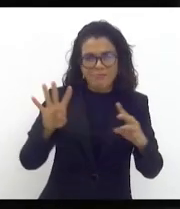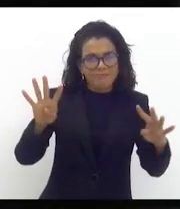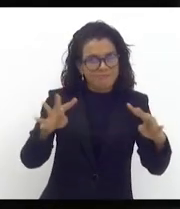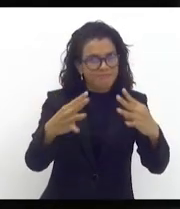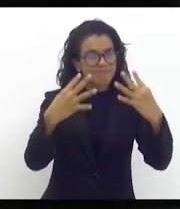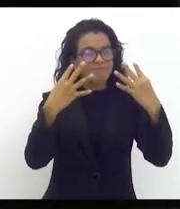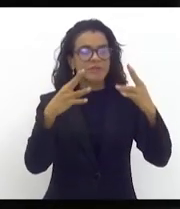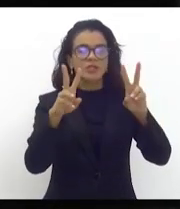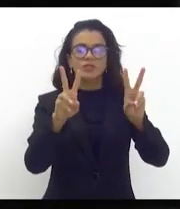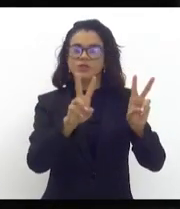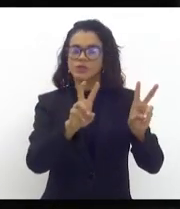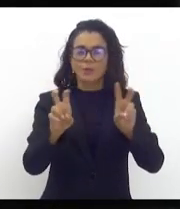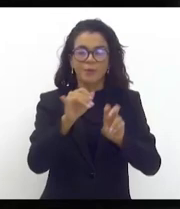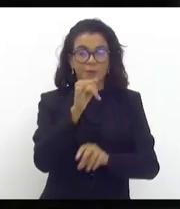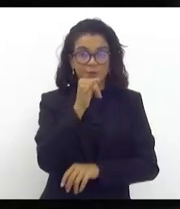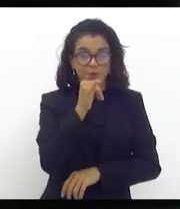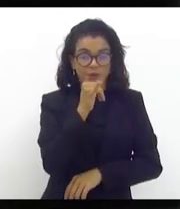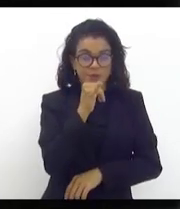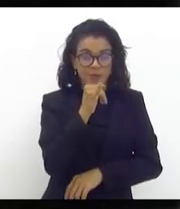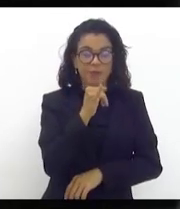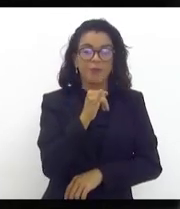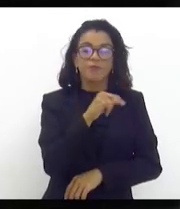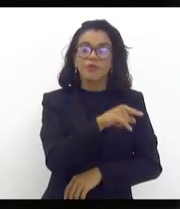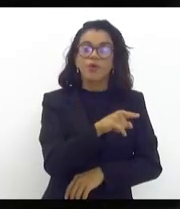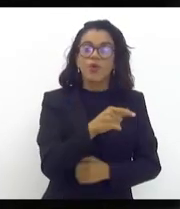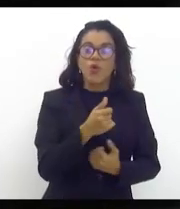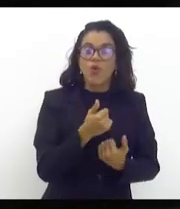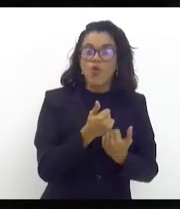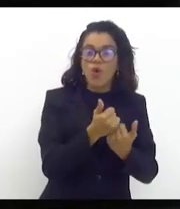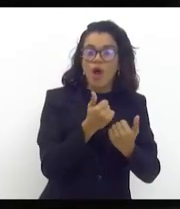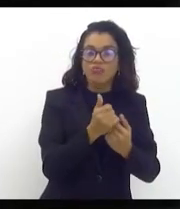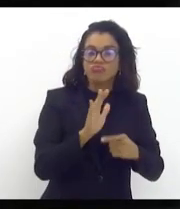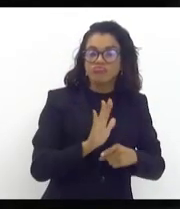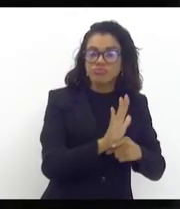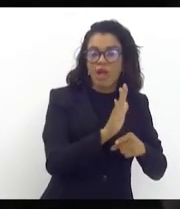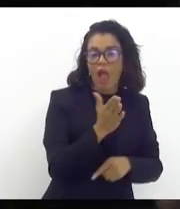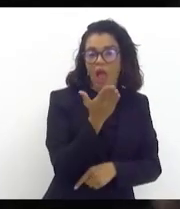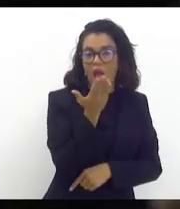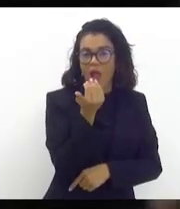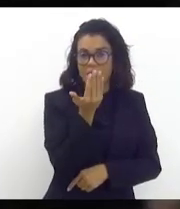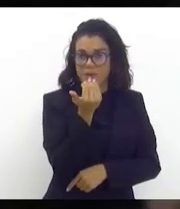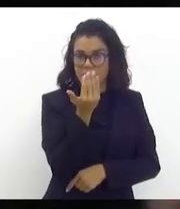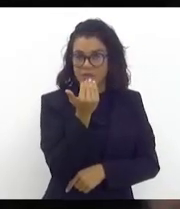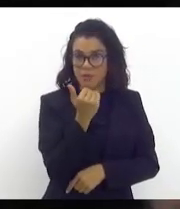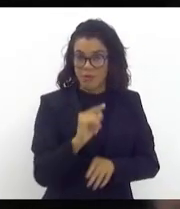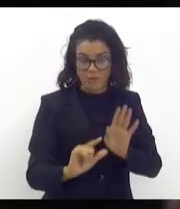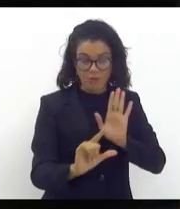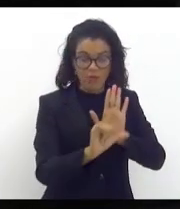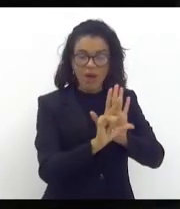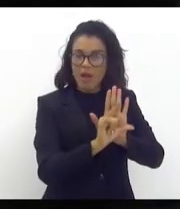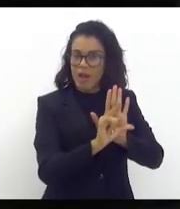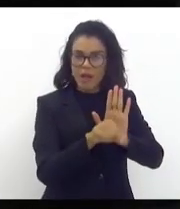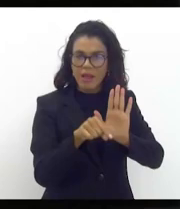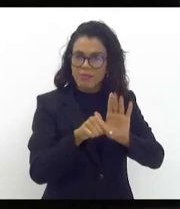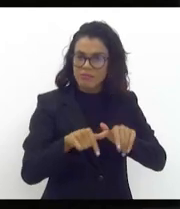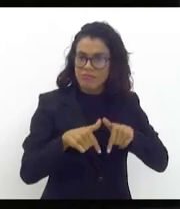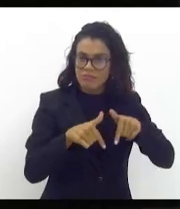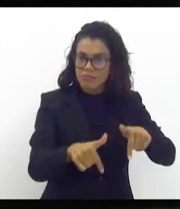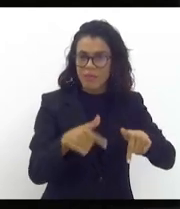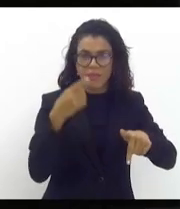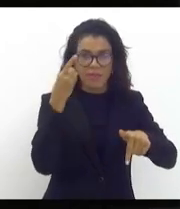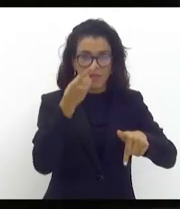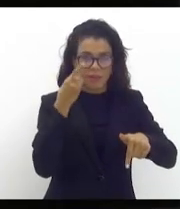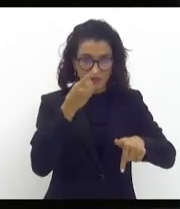a questão, por exemplo, do auxílio alimentação, que é uma lei de iniciativa do